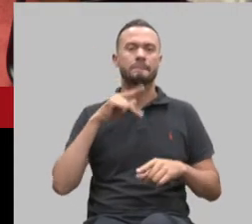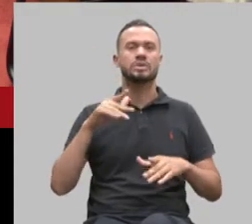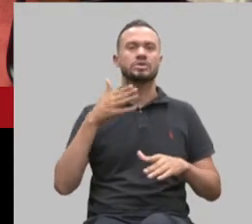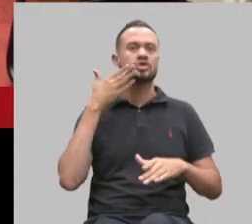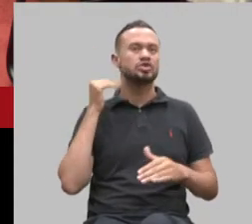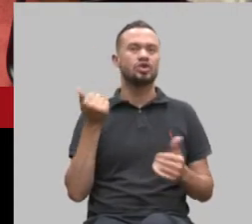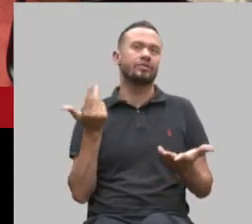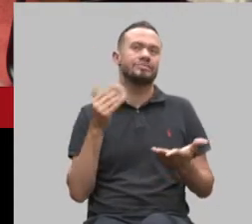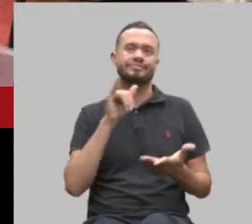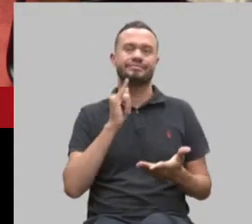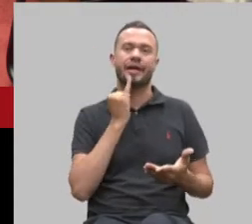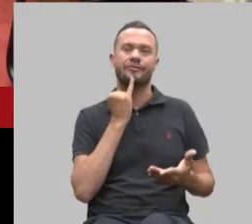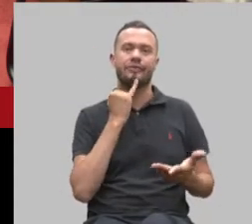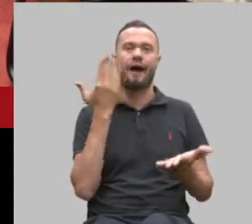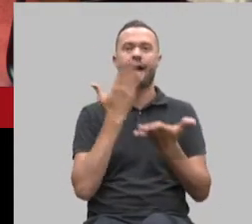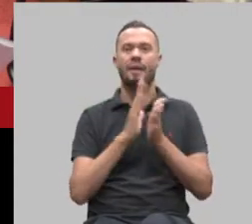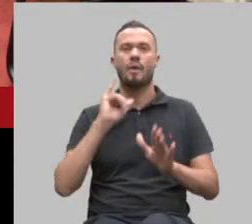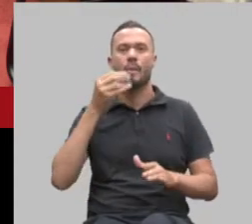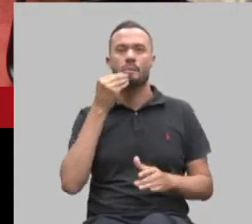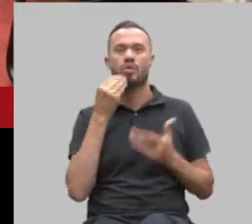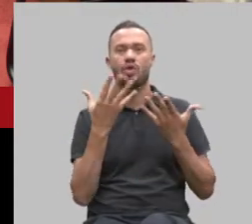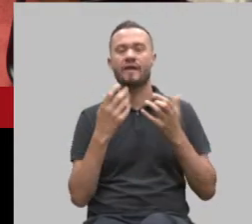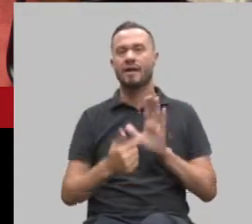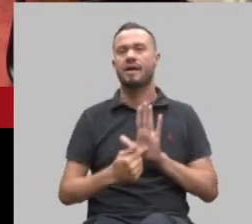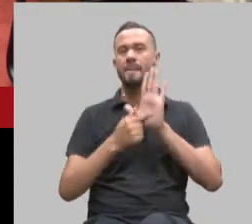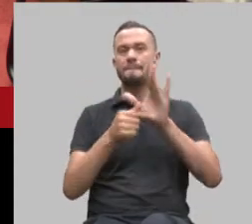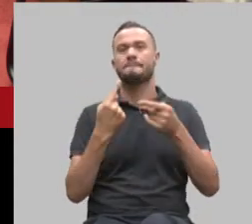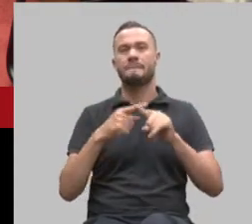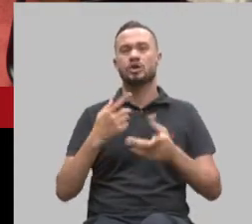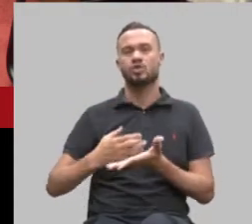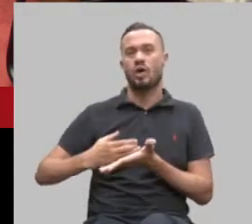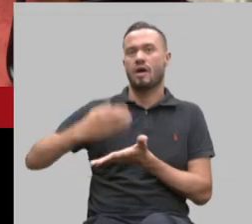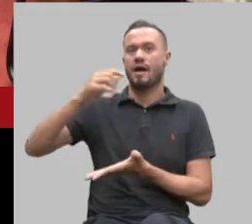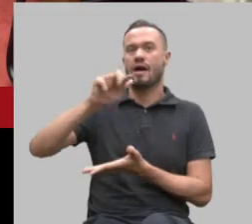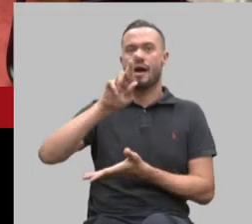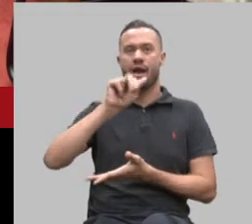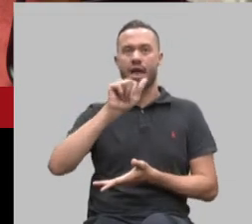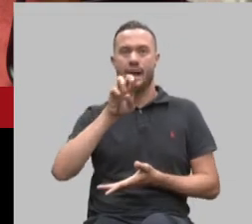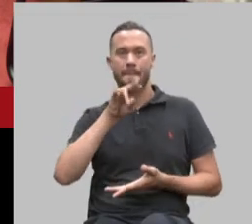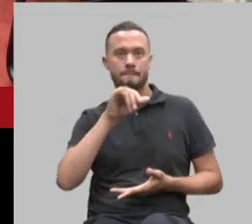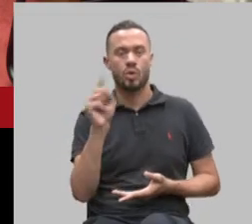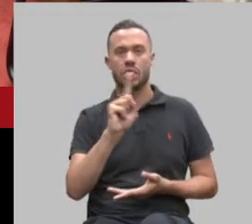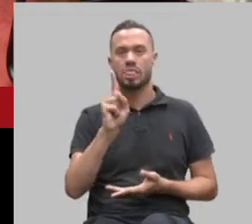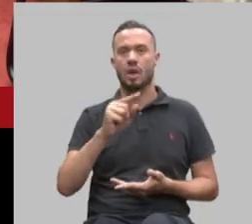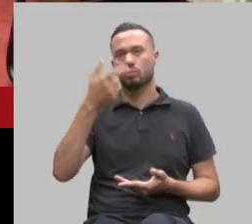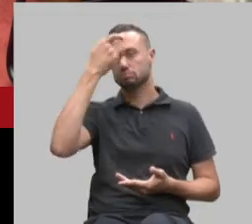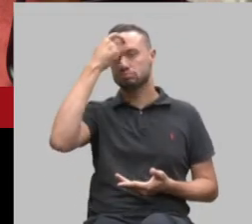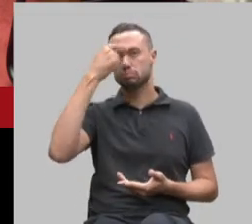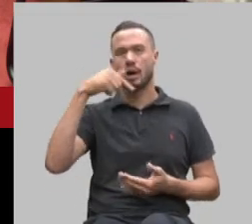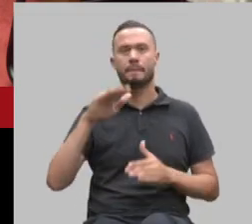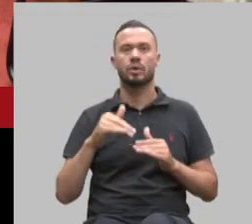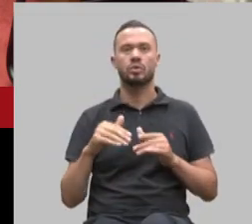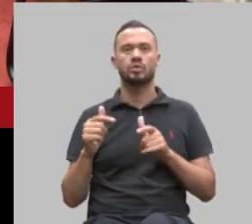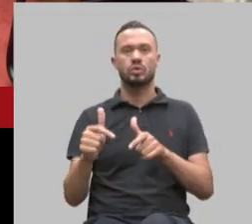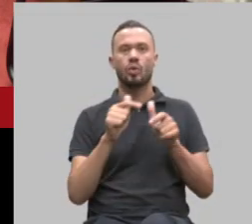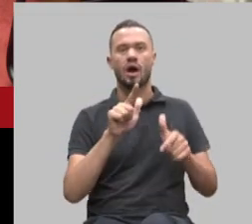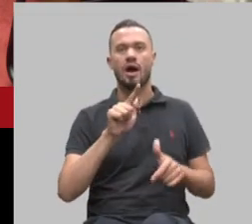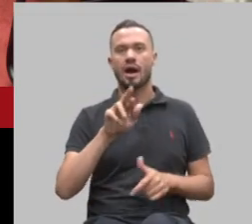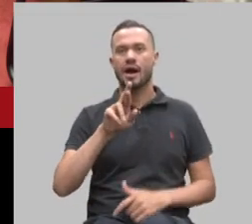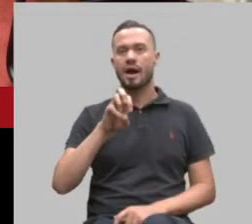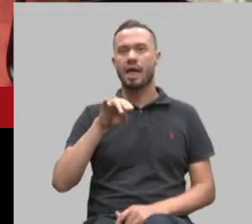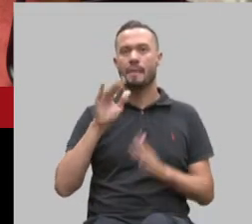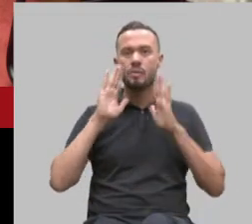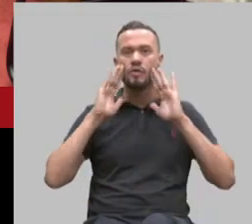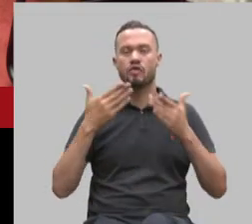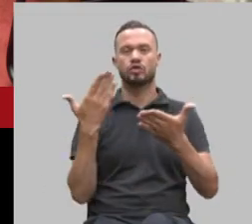esc oportunidade das pessoas que querem no se apresentar mas o Grêmio não o Grêmio é mais inclusivo ele é mais consciente dos problemas locais e o Grêmio Foca no estudante o Grêmio